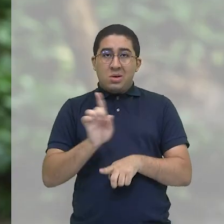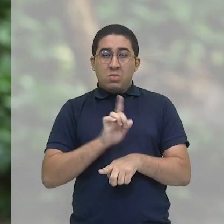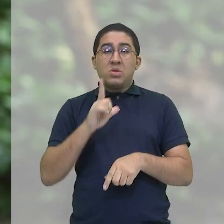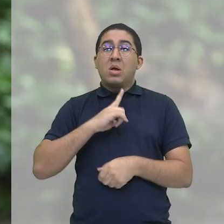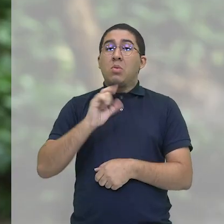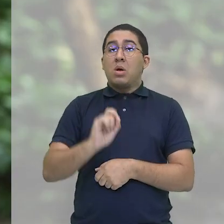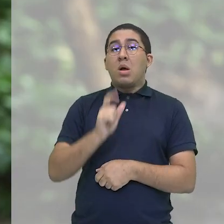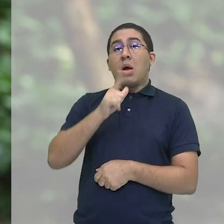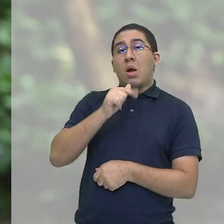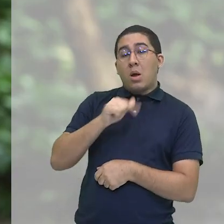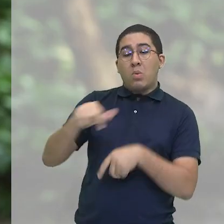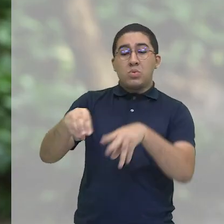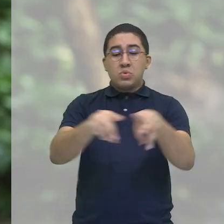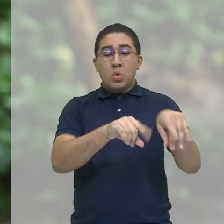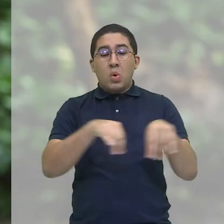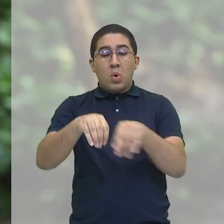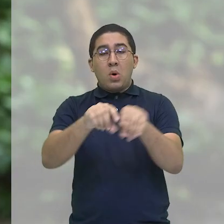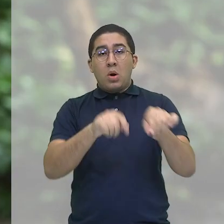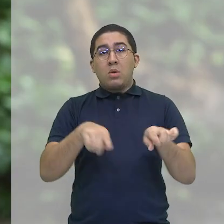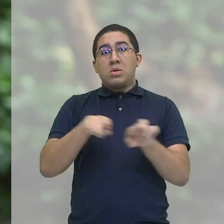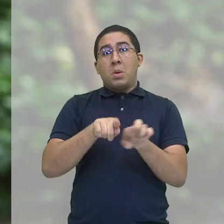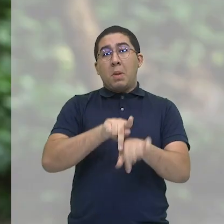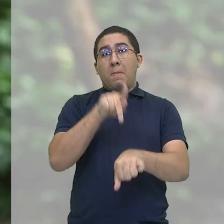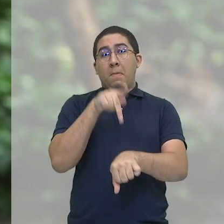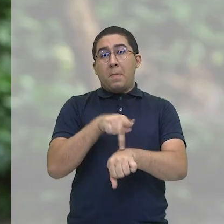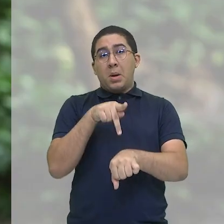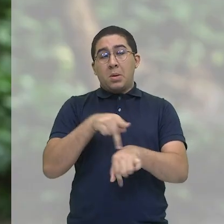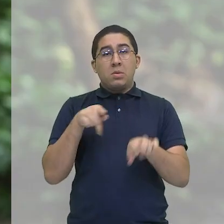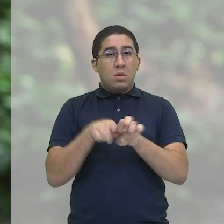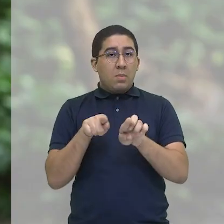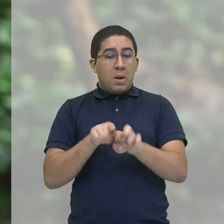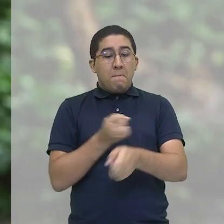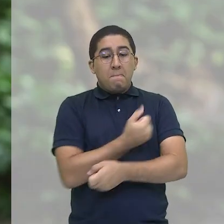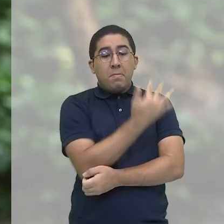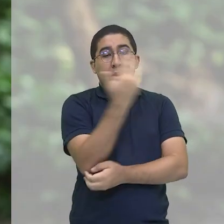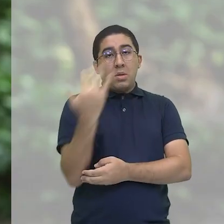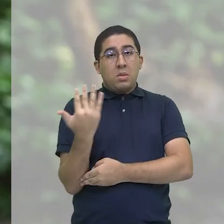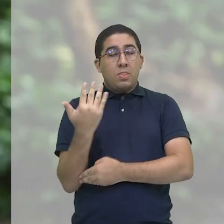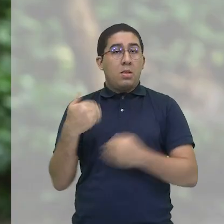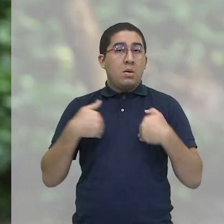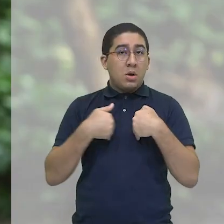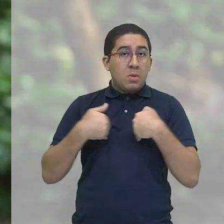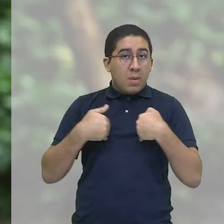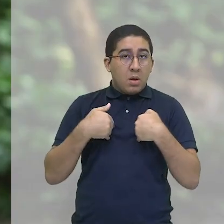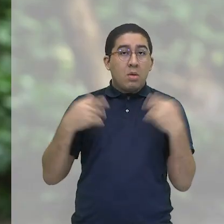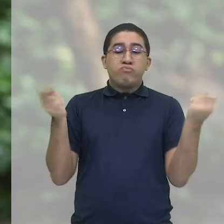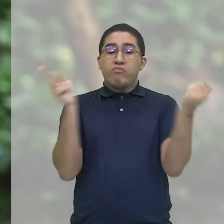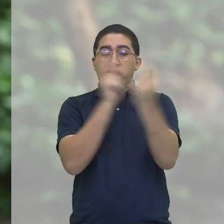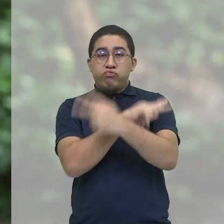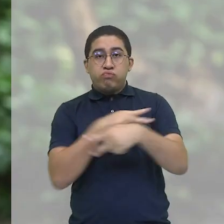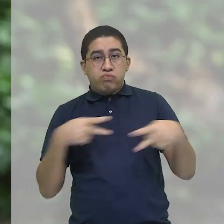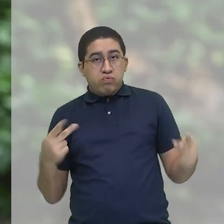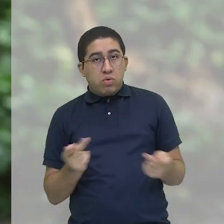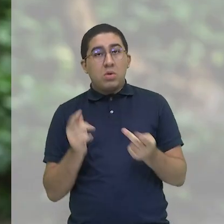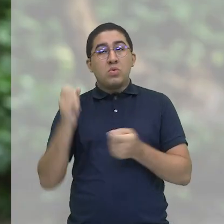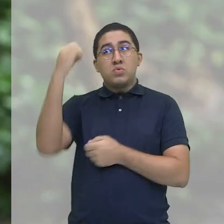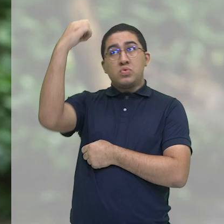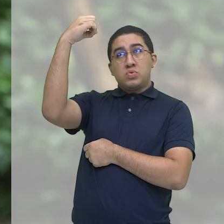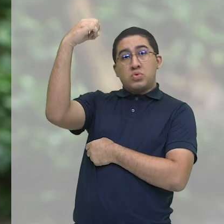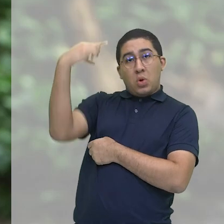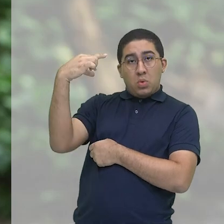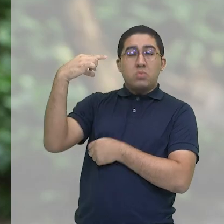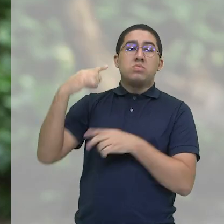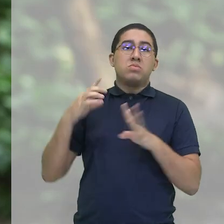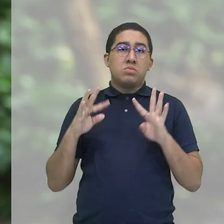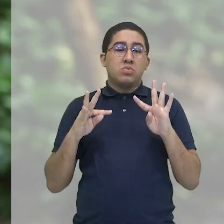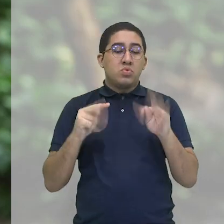o solo, os minerais, também as plantas, os animais, o vento, a luz solar.